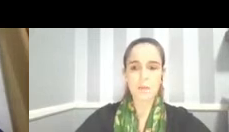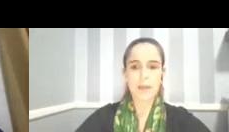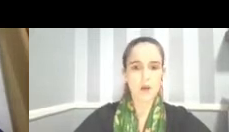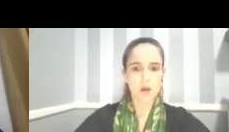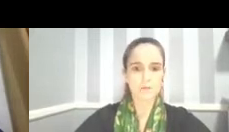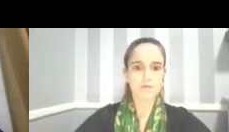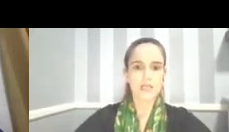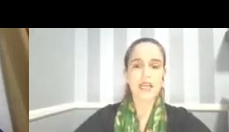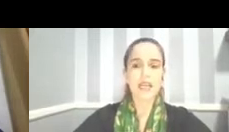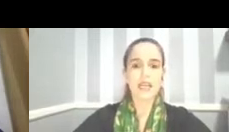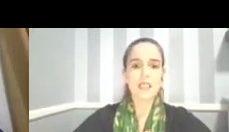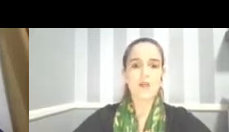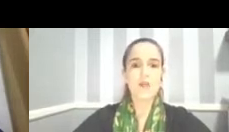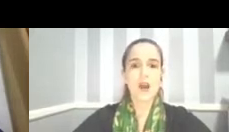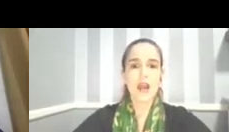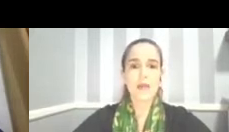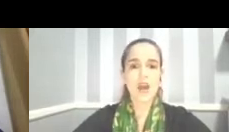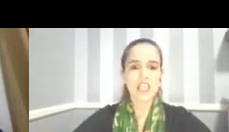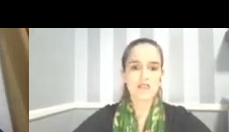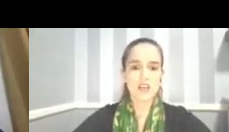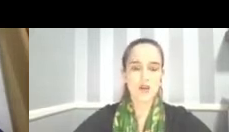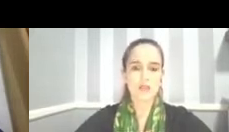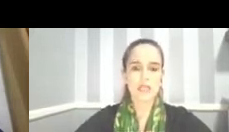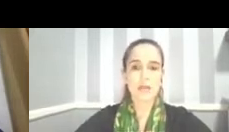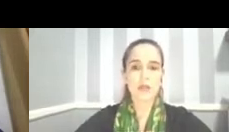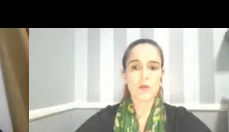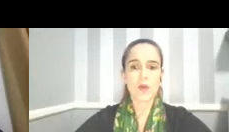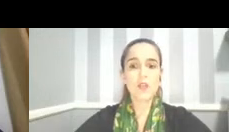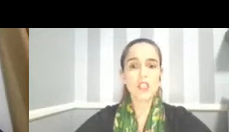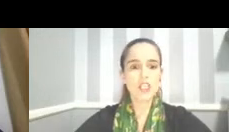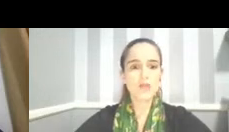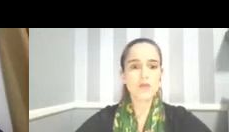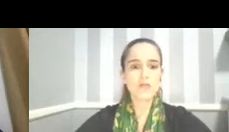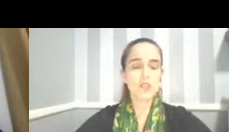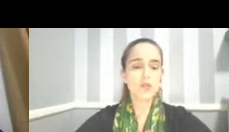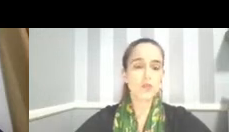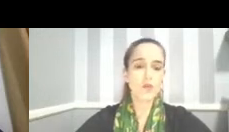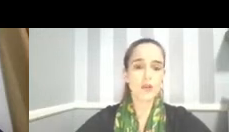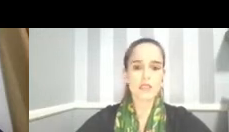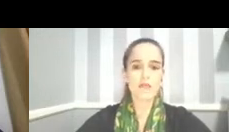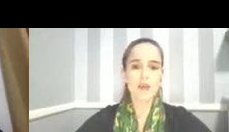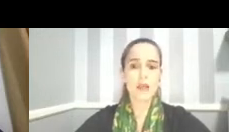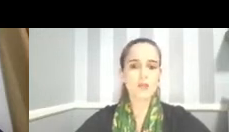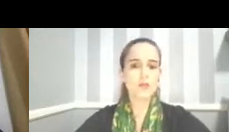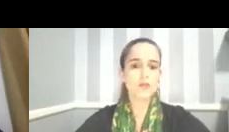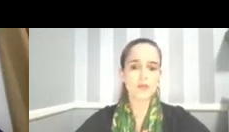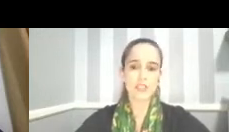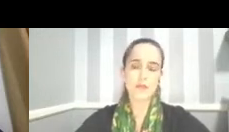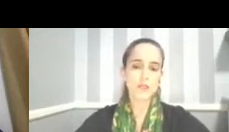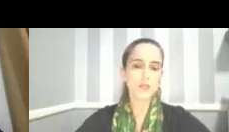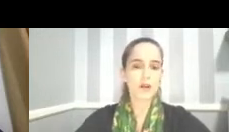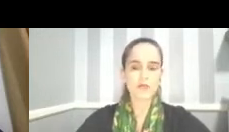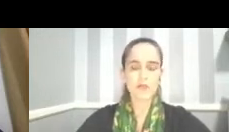velocidade menor, né? Então, a hemorragia venosa, o sangramento é contínuo e de uma coloração vermelho